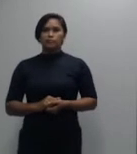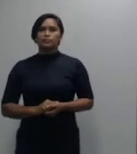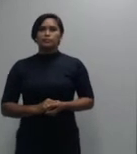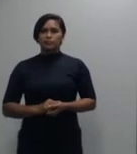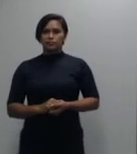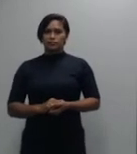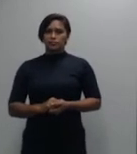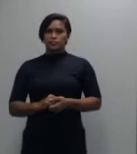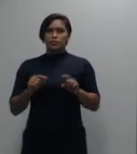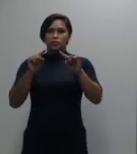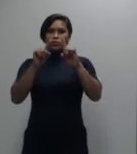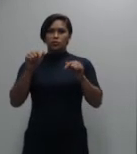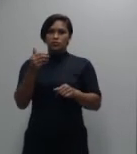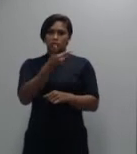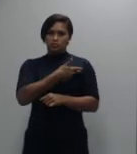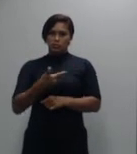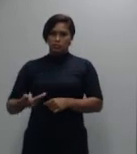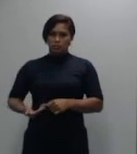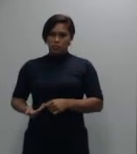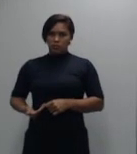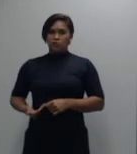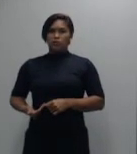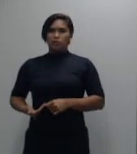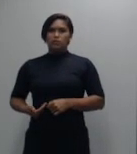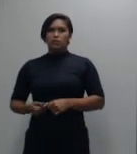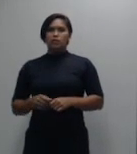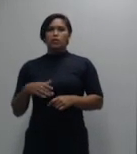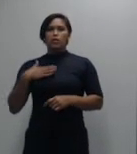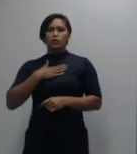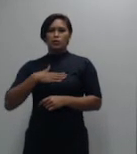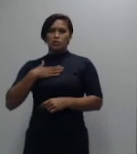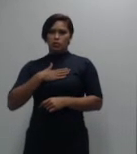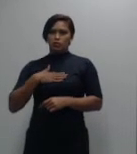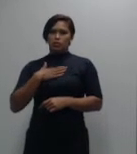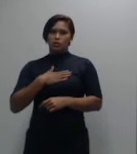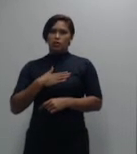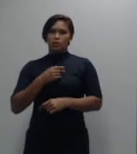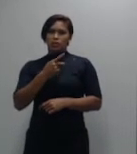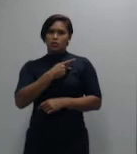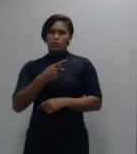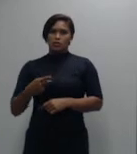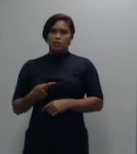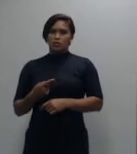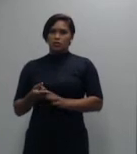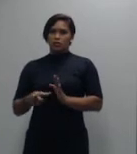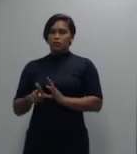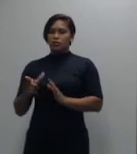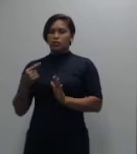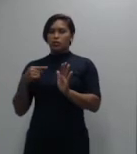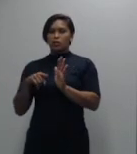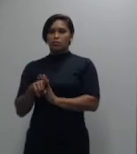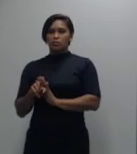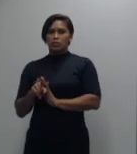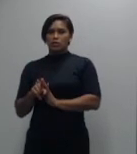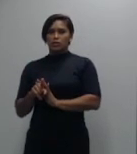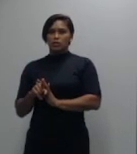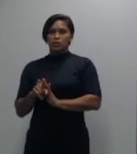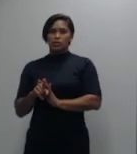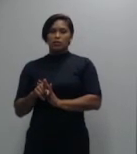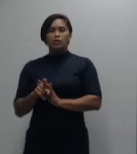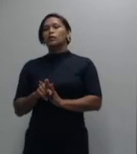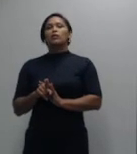servidores e gostaria que o presidente Costa Leste da gafe do